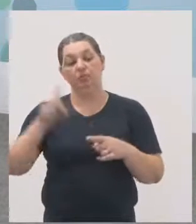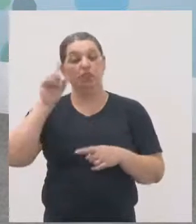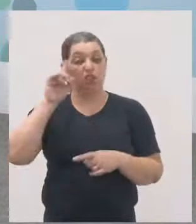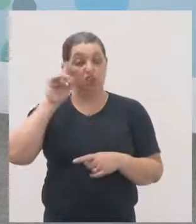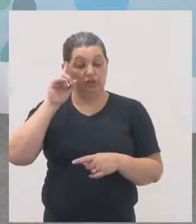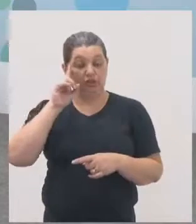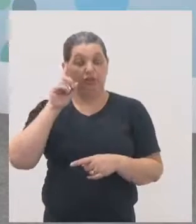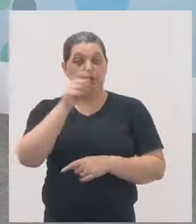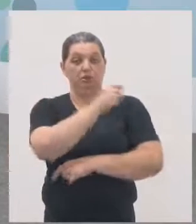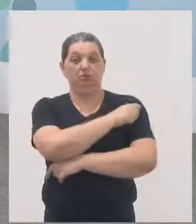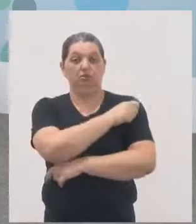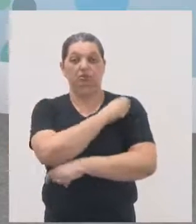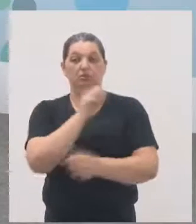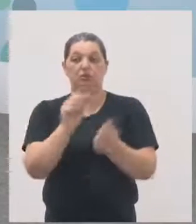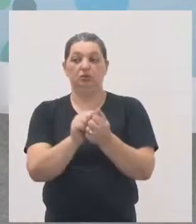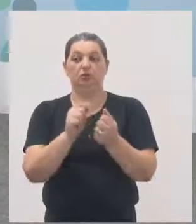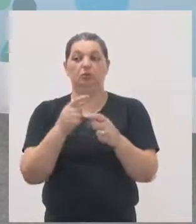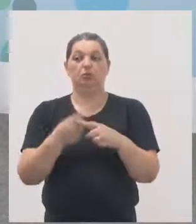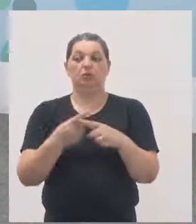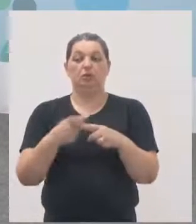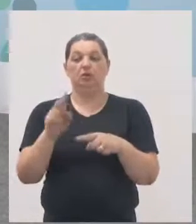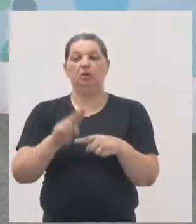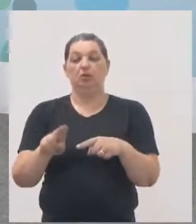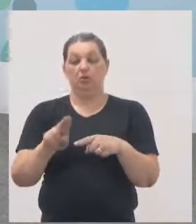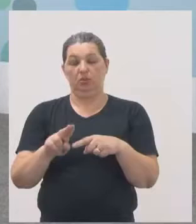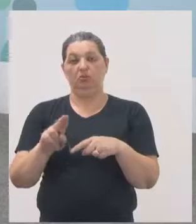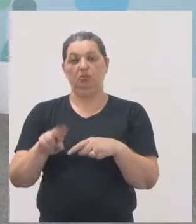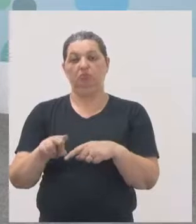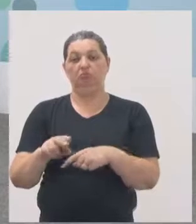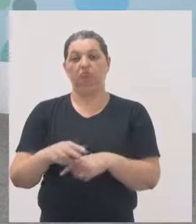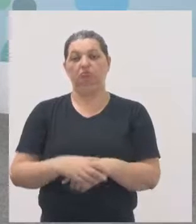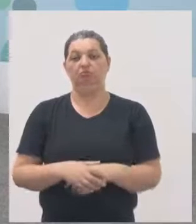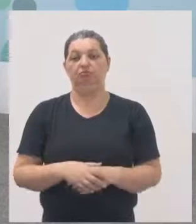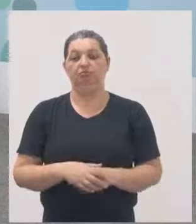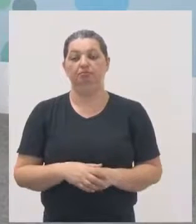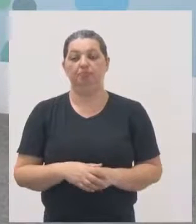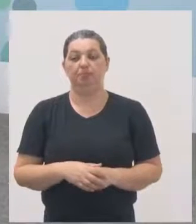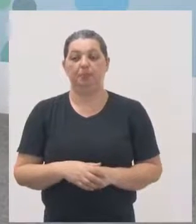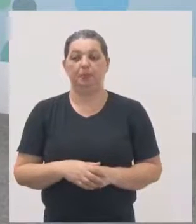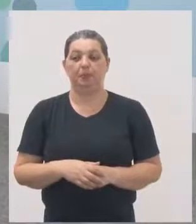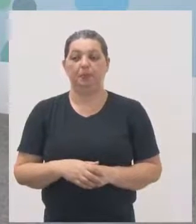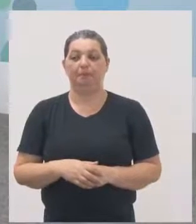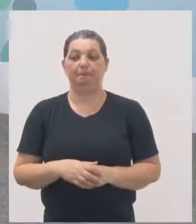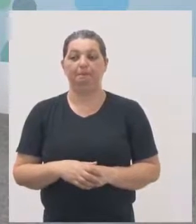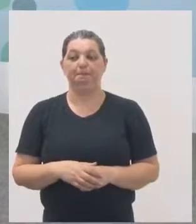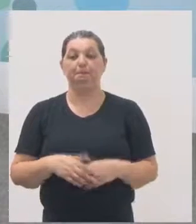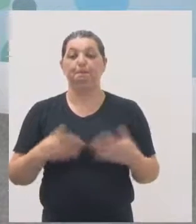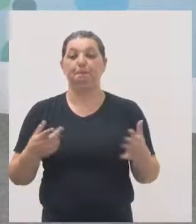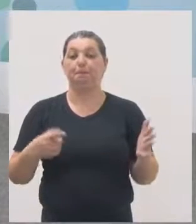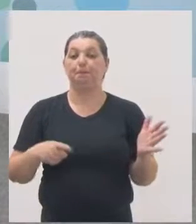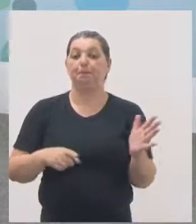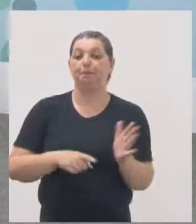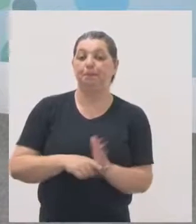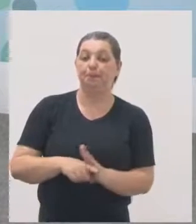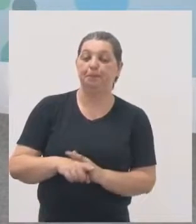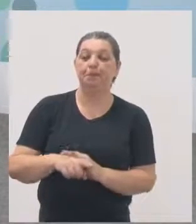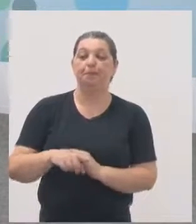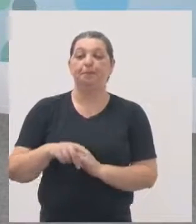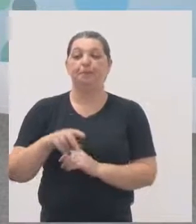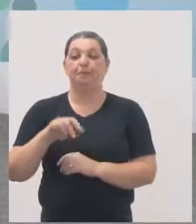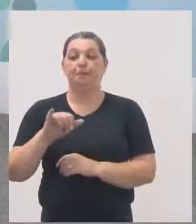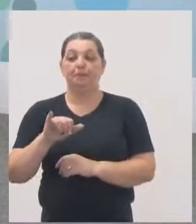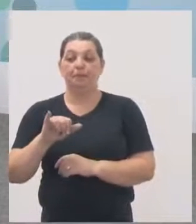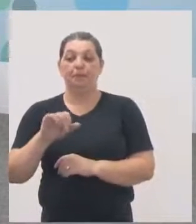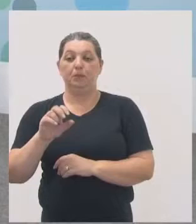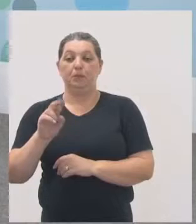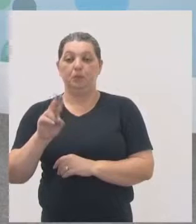com os nossos alunos, porque é um recurso que os alunos utilizam e muito, né? Claro. Aí, a pergunta. O Yuri perguntou, mas a